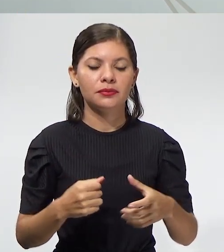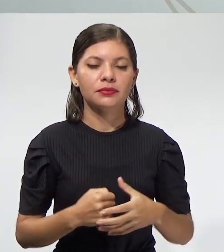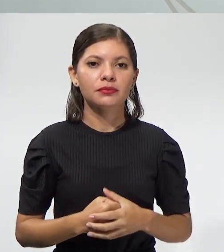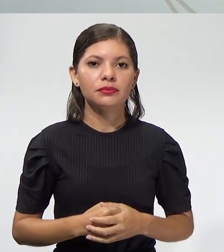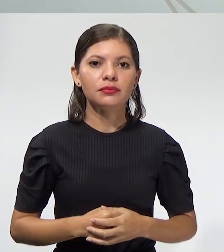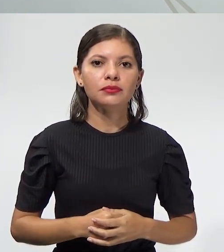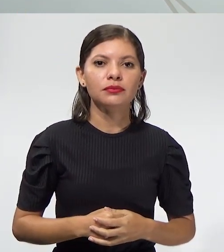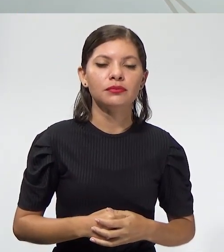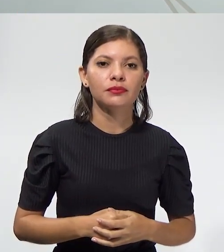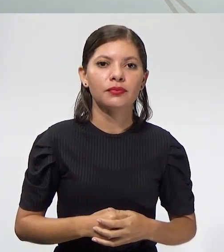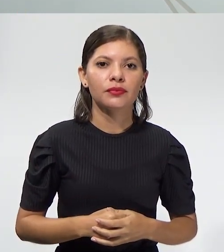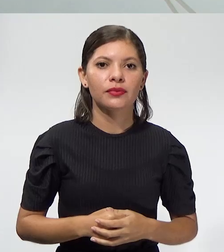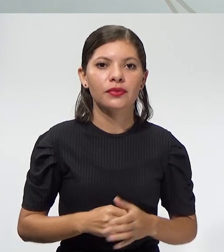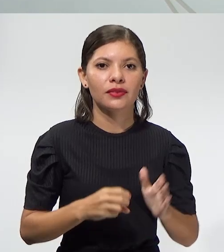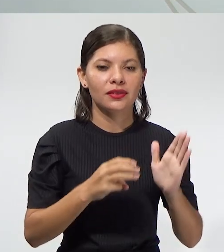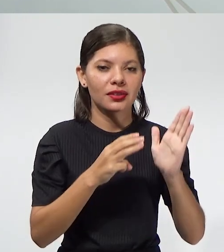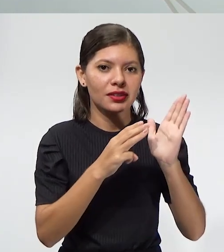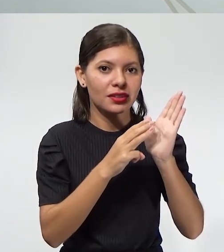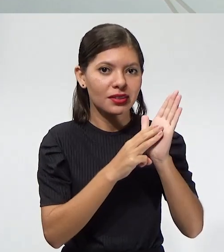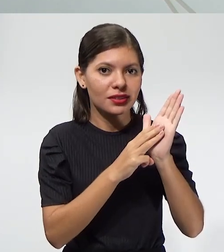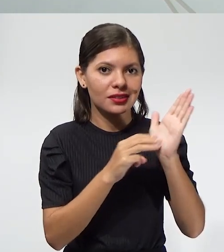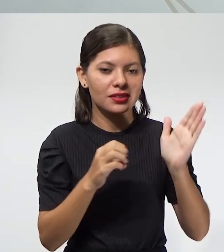sobre a